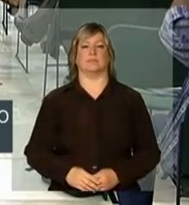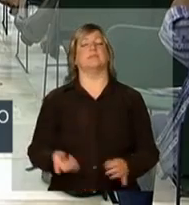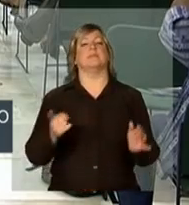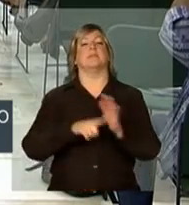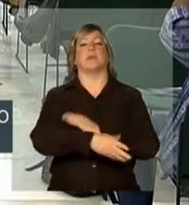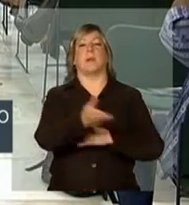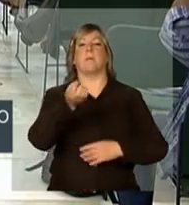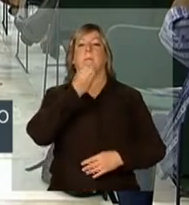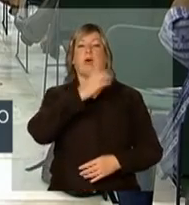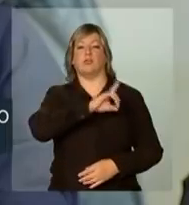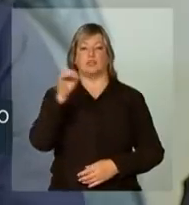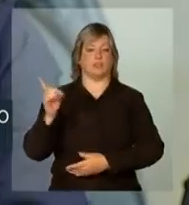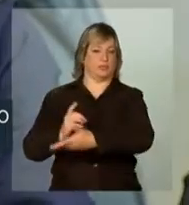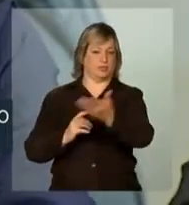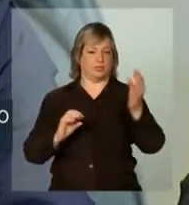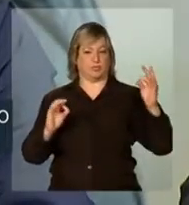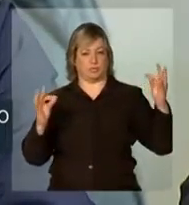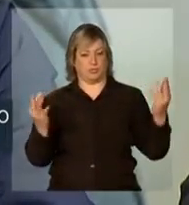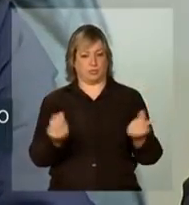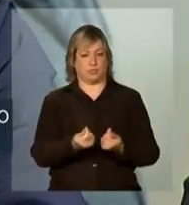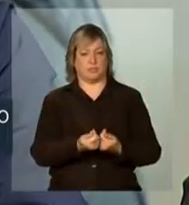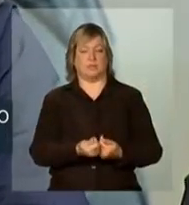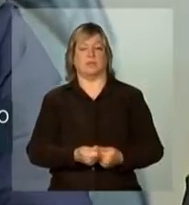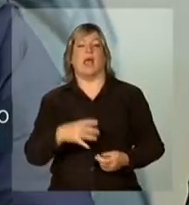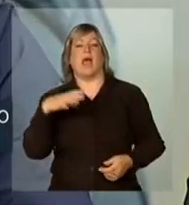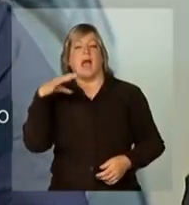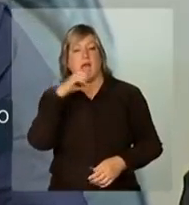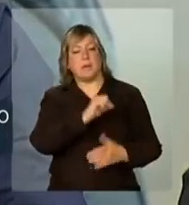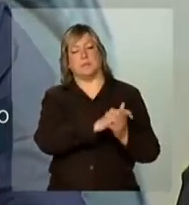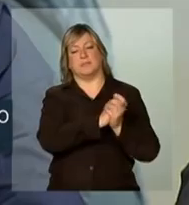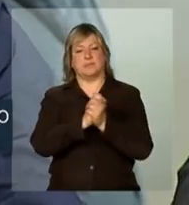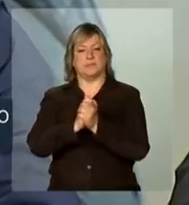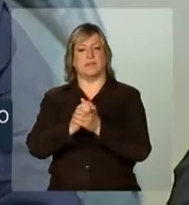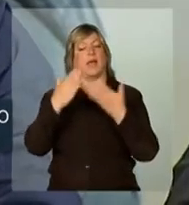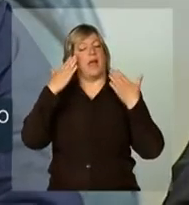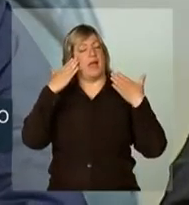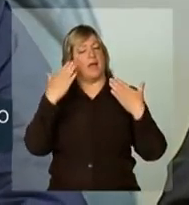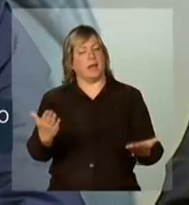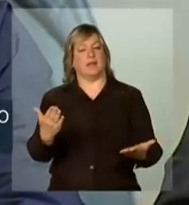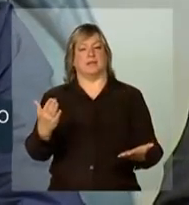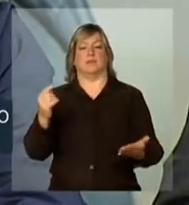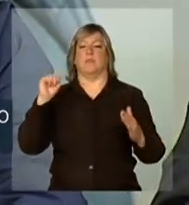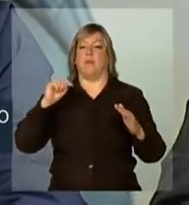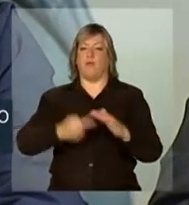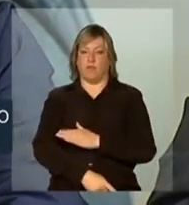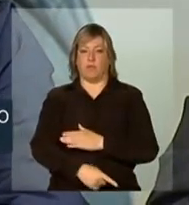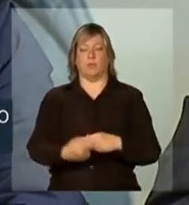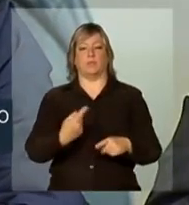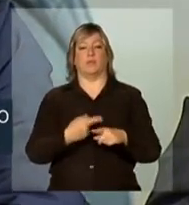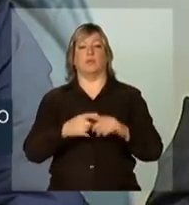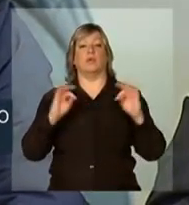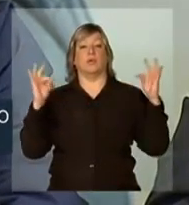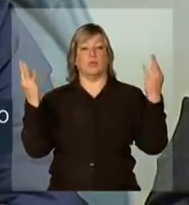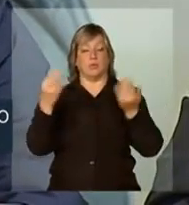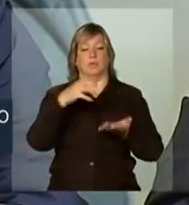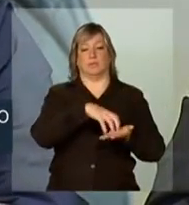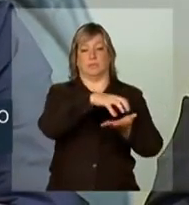todas e todos. Só uma pequena saudação e um grande agradecimento, né? Um grande agradecimento a todas as